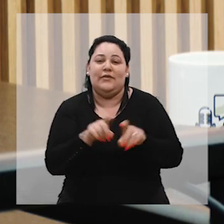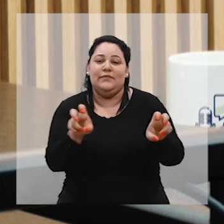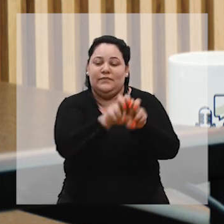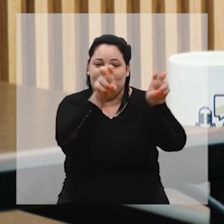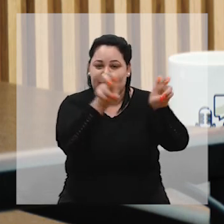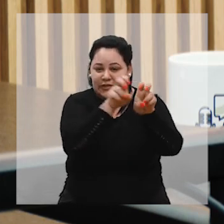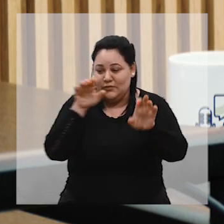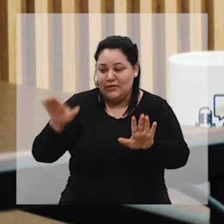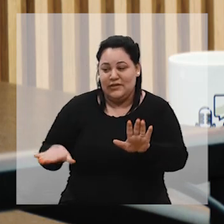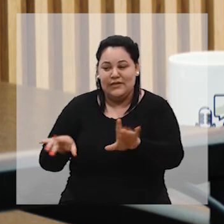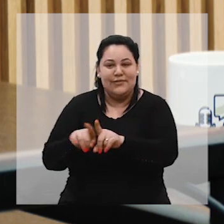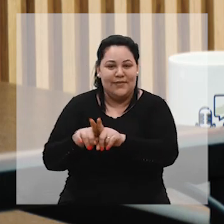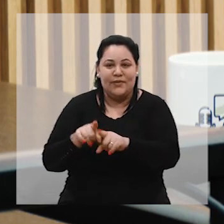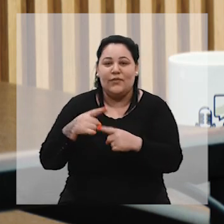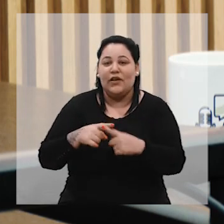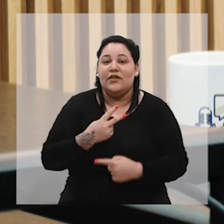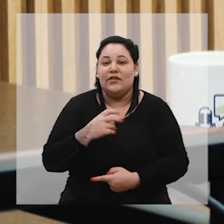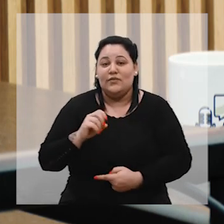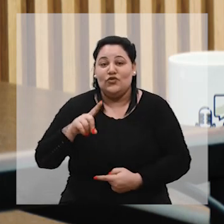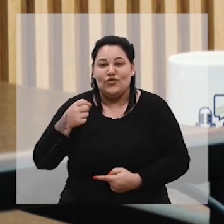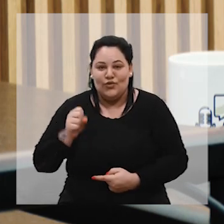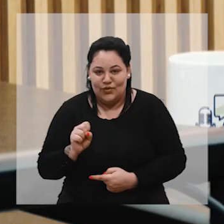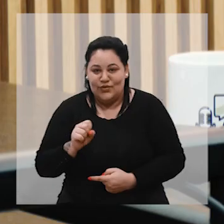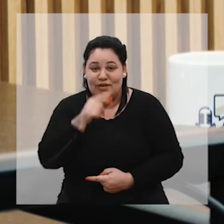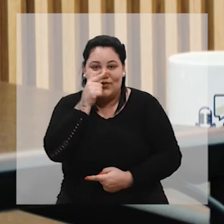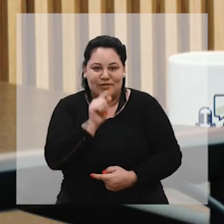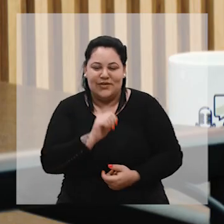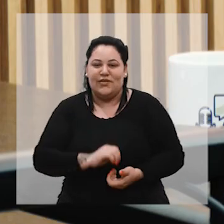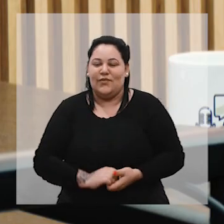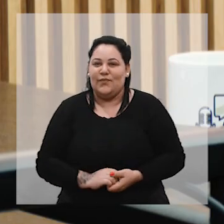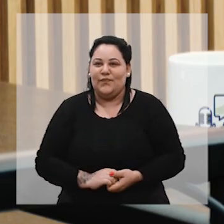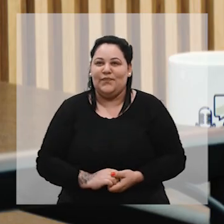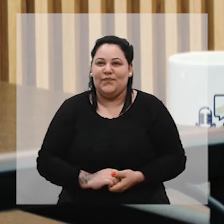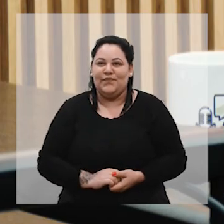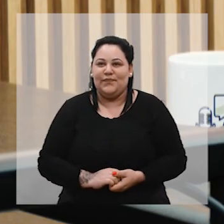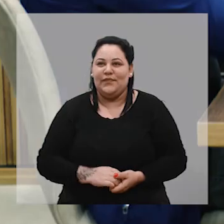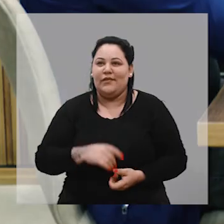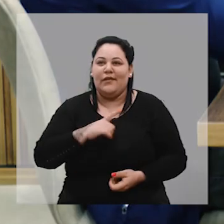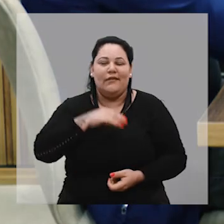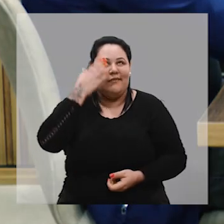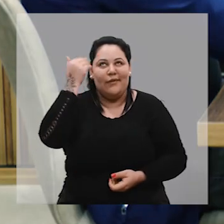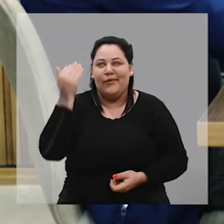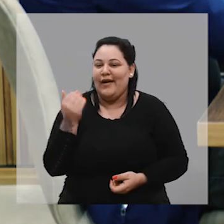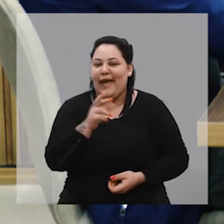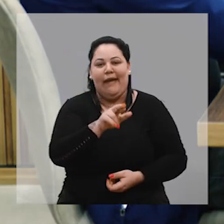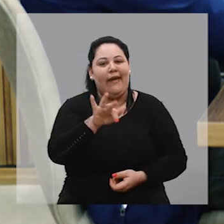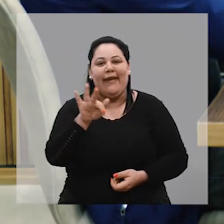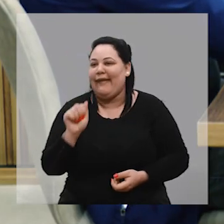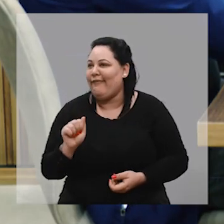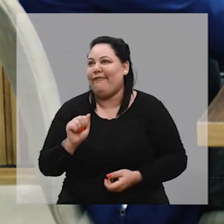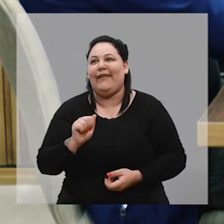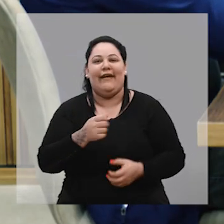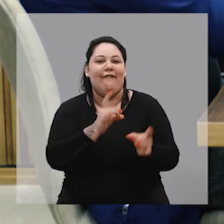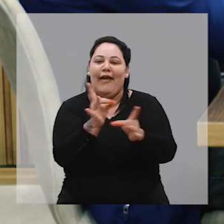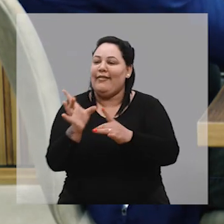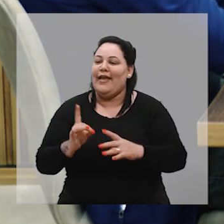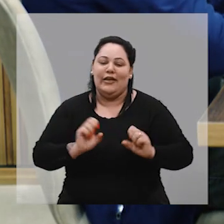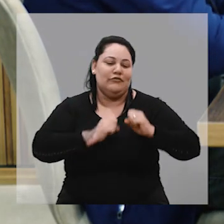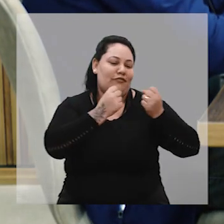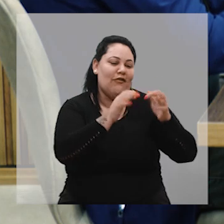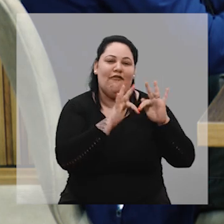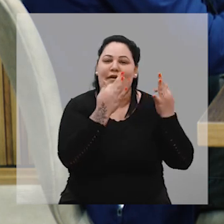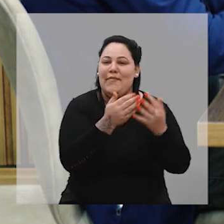marco. Porque em 2018 foi através dos atletas que eles conseguiram ir lá. A famosa rifa, famosa força de